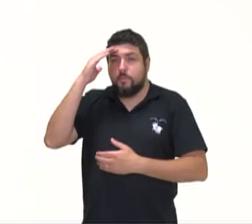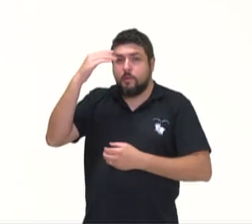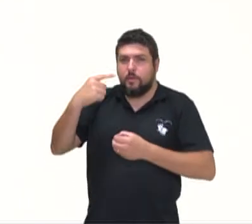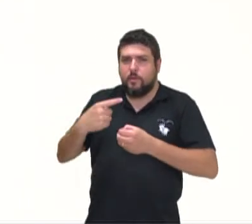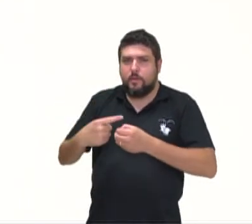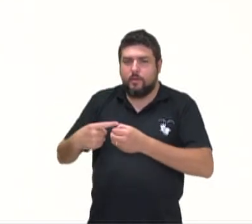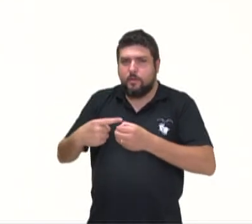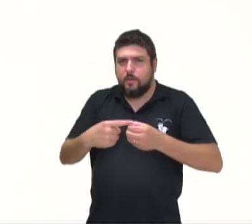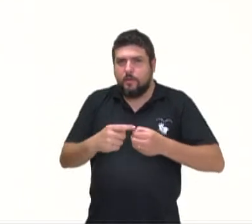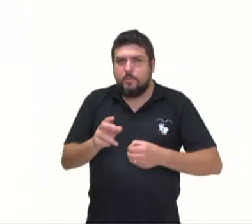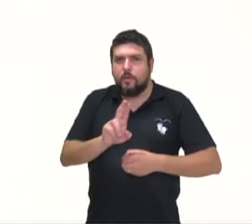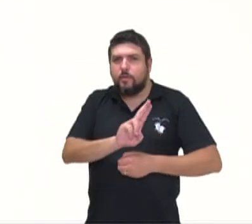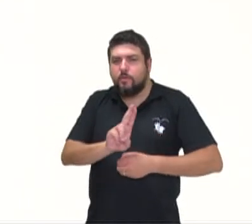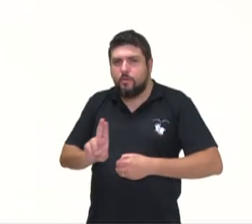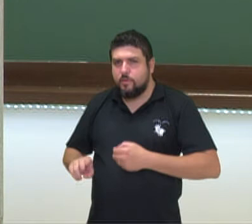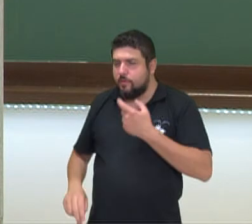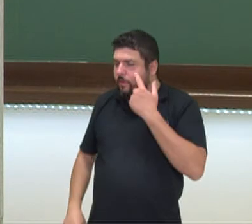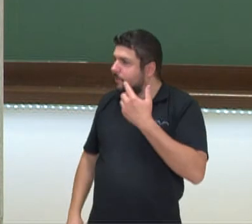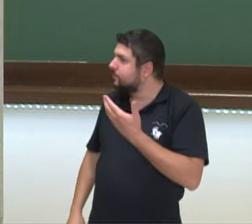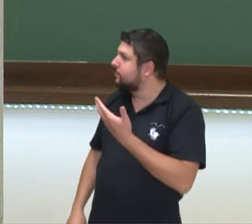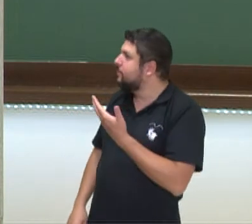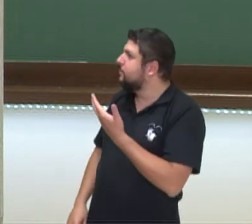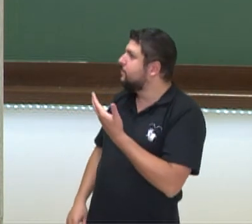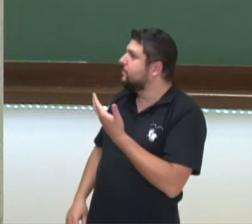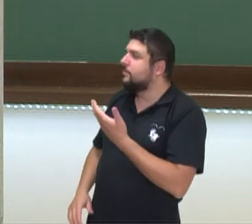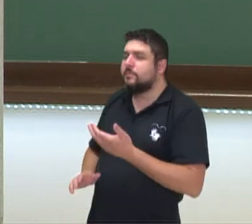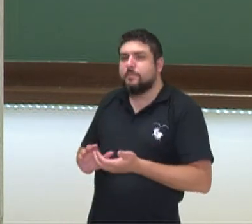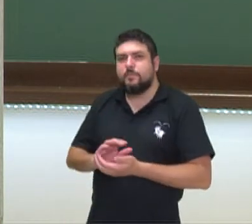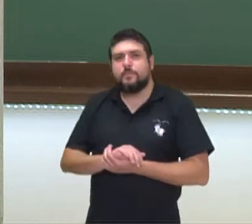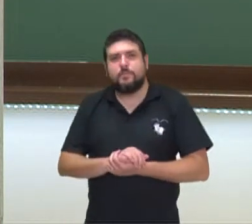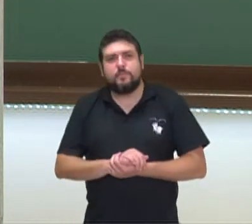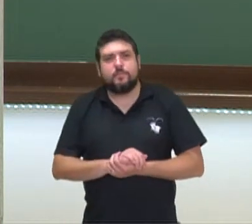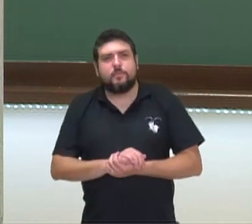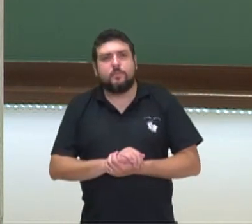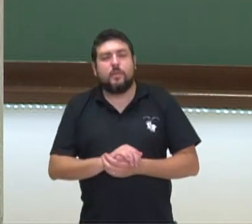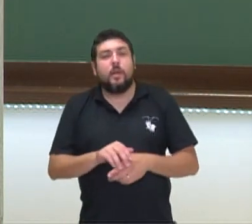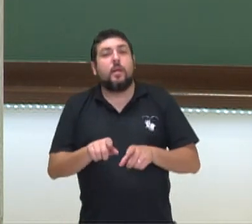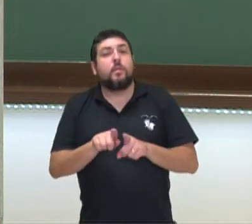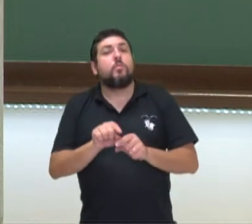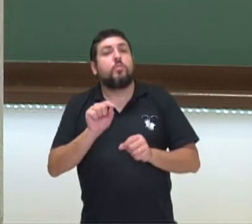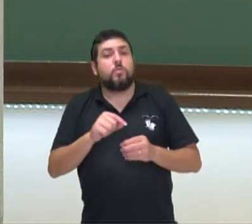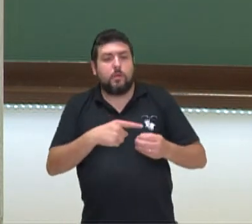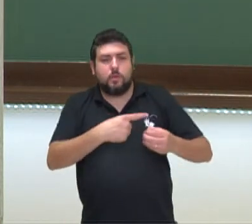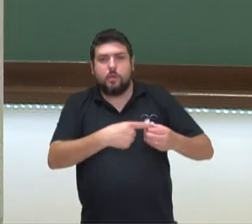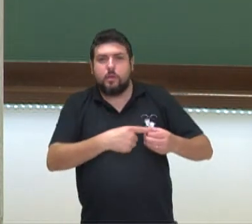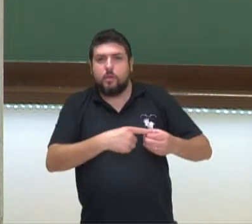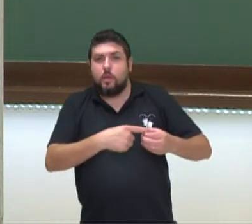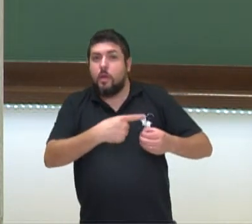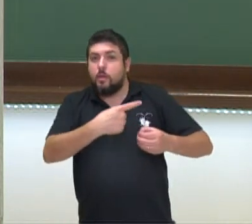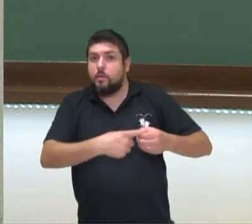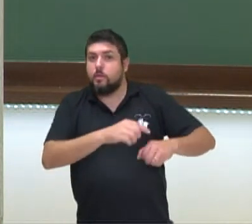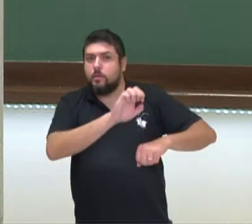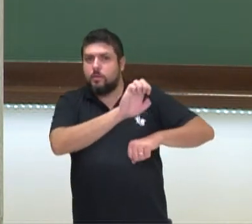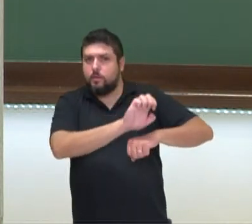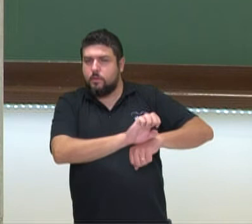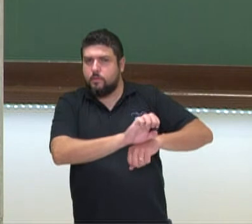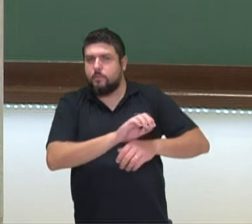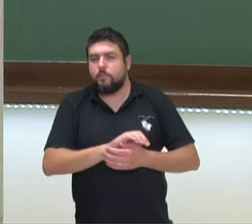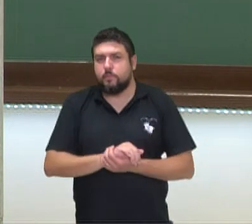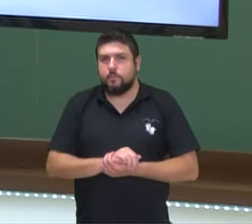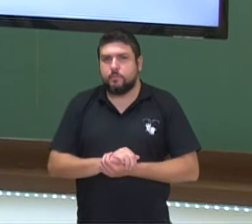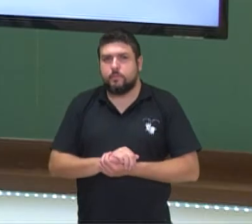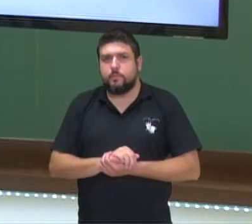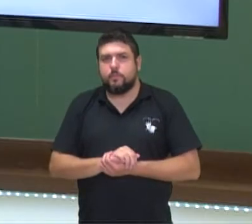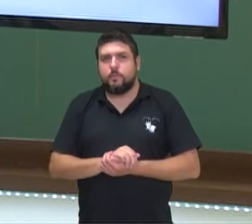Chichén Itzá, Copán, as principais cidades, lembrando aí do conceito de cidade-estado dos povos maias. E a base